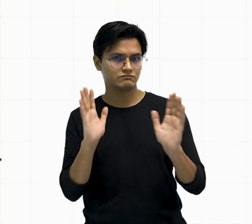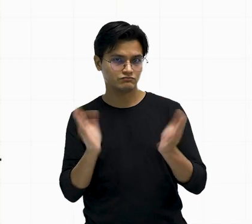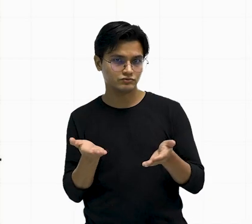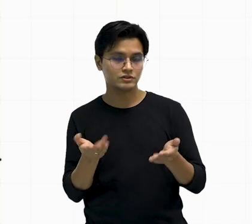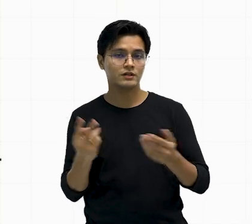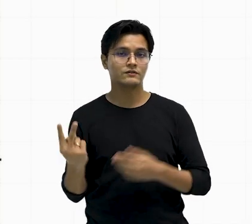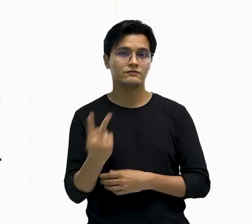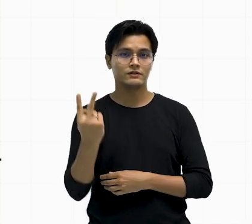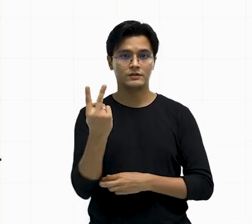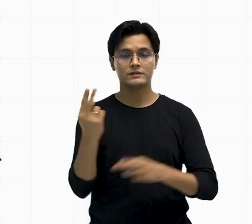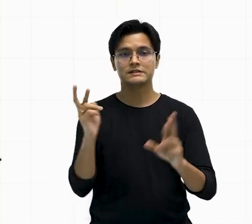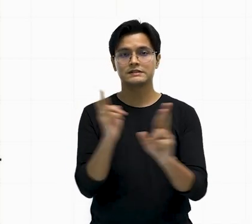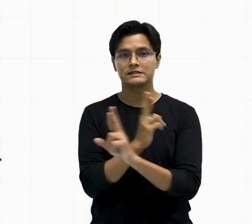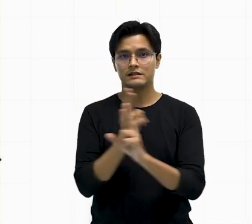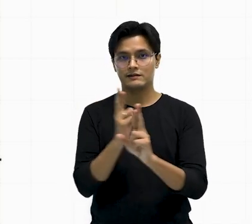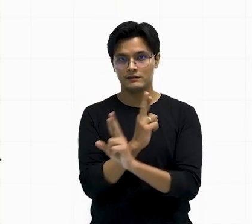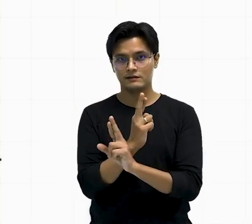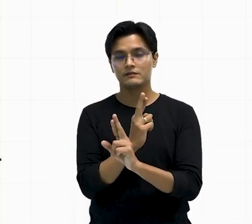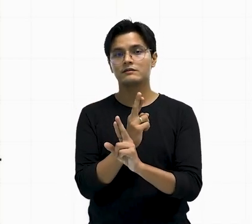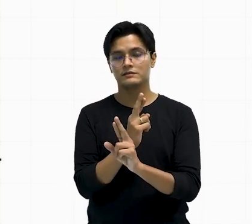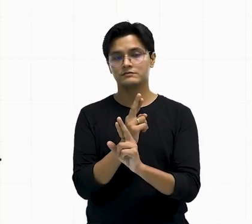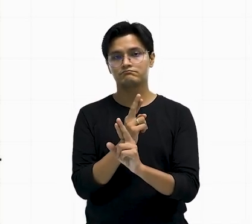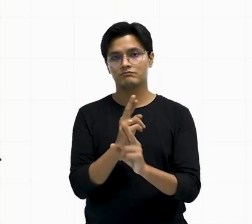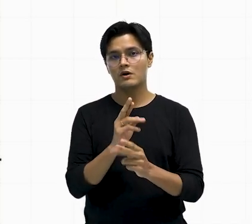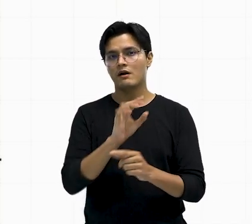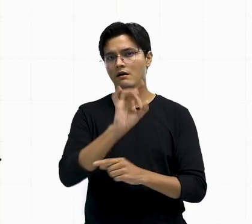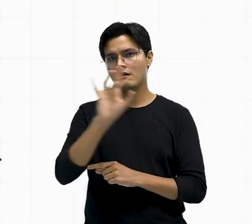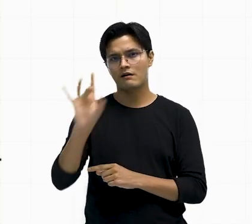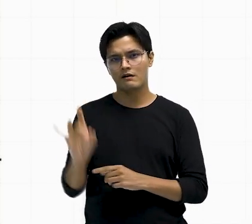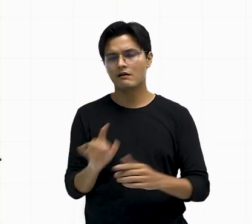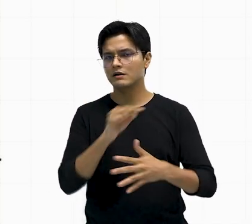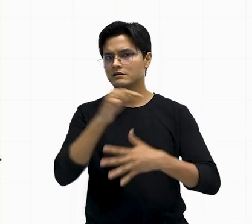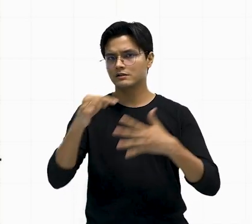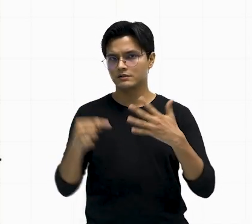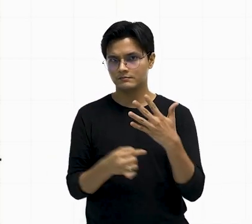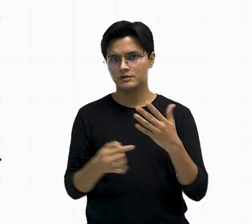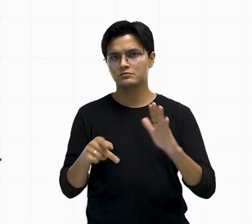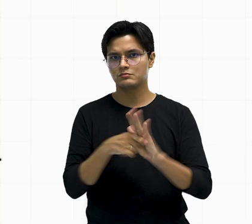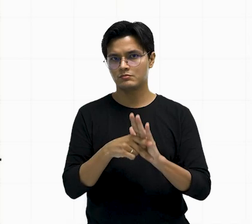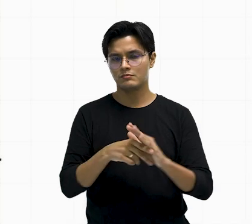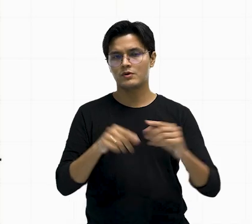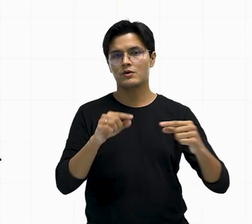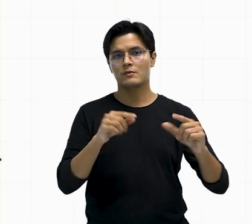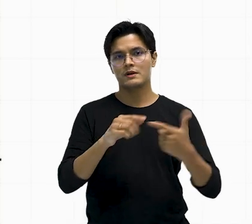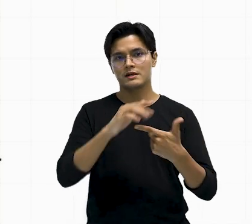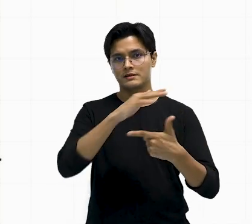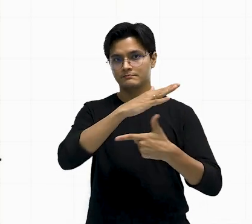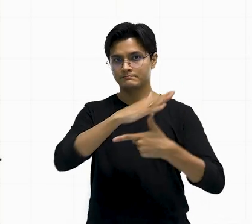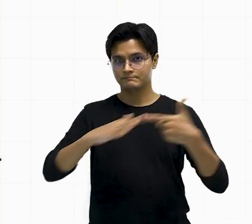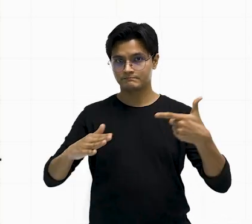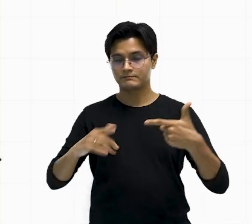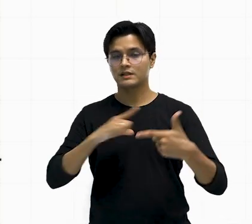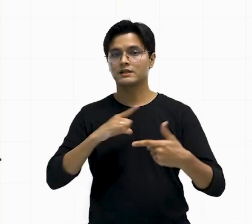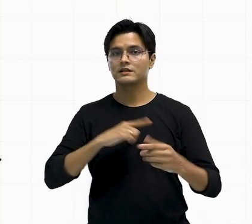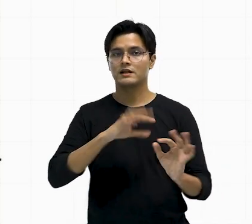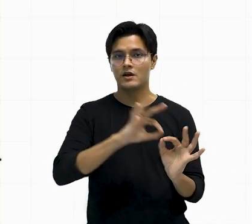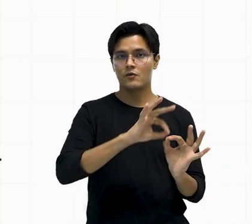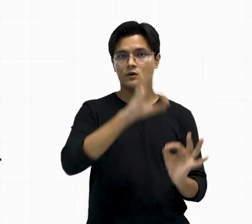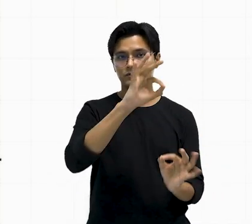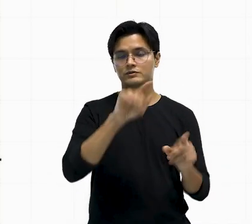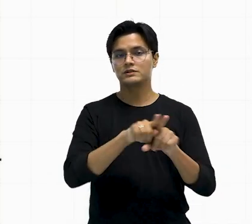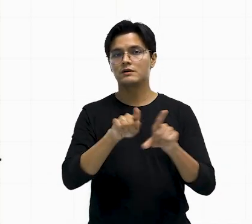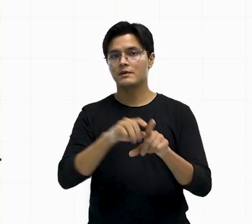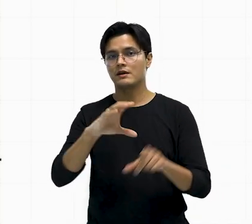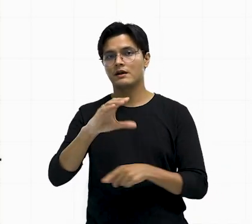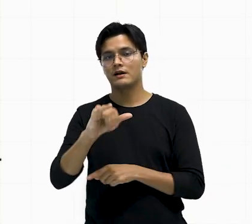os valores referentes, né, a cada um dos elementos, ok? Nós temos, então, altura, temos